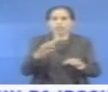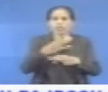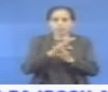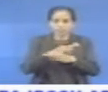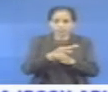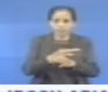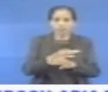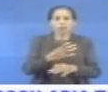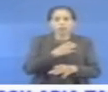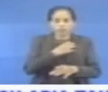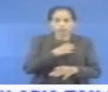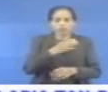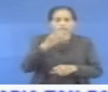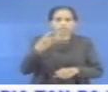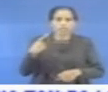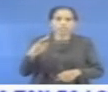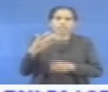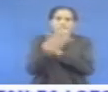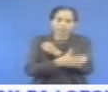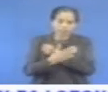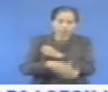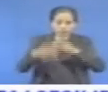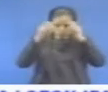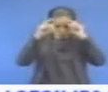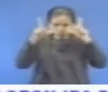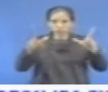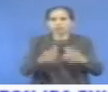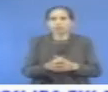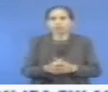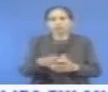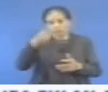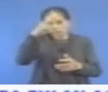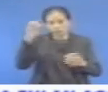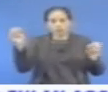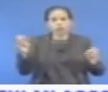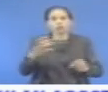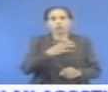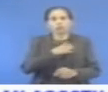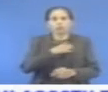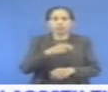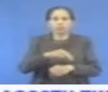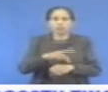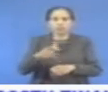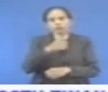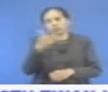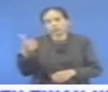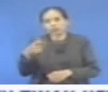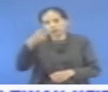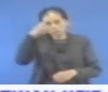Nacional Timor-Leste. Também né? Laos Polícia Nacional Selumania, né? Polícia